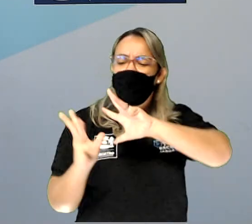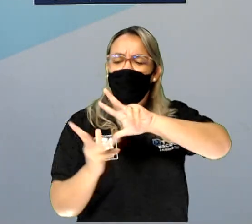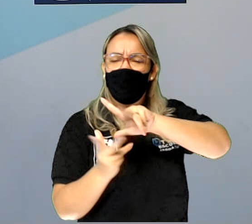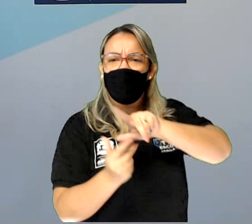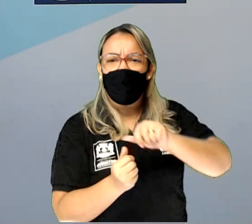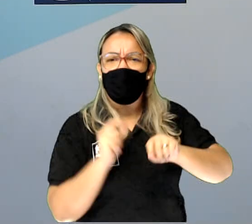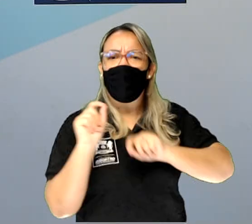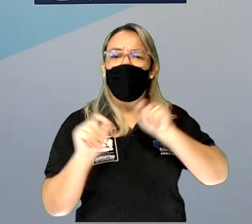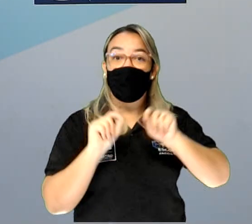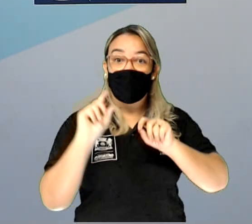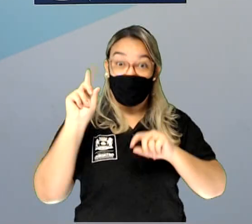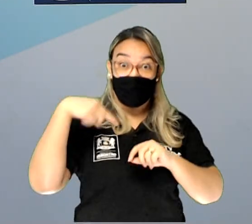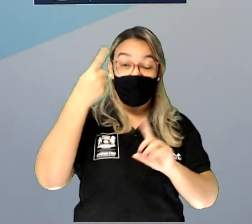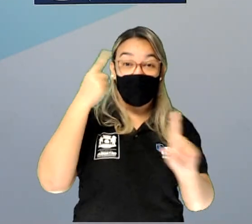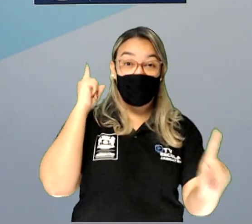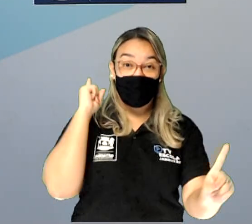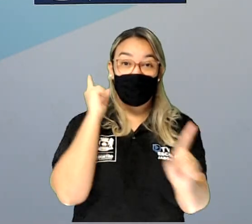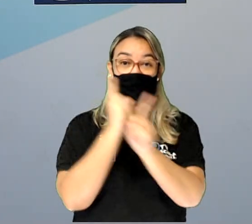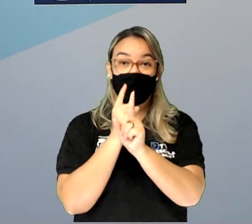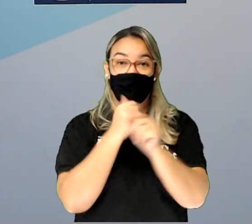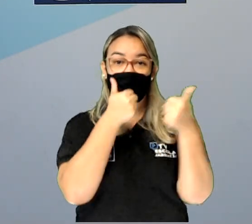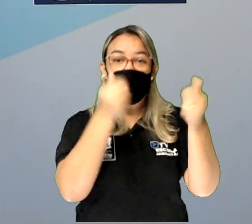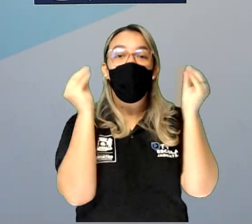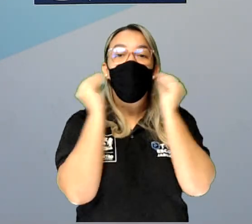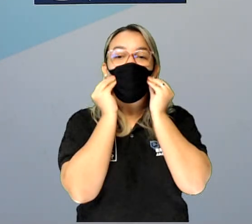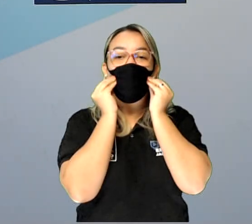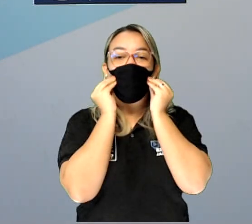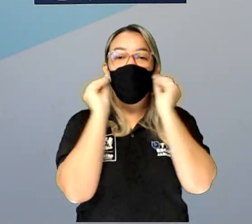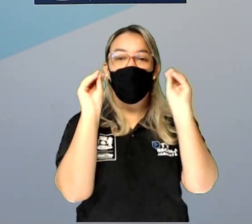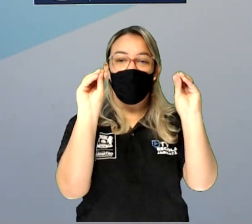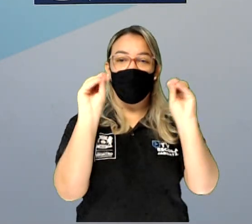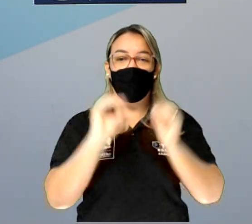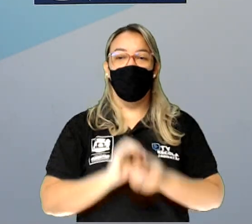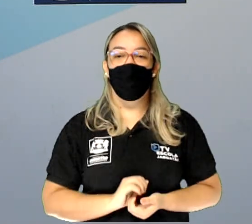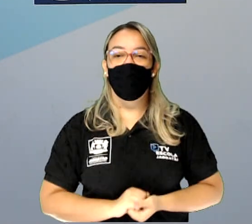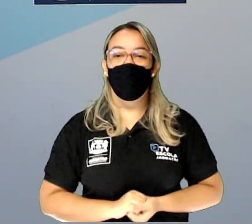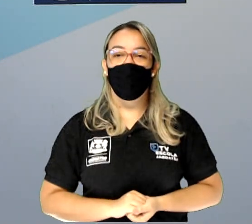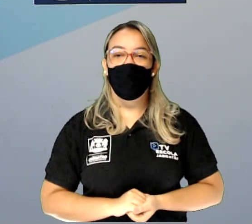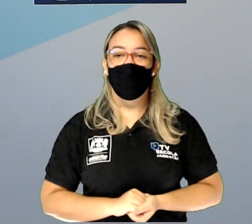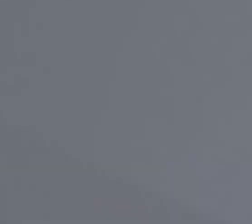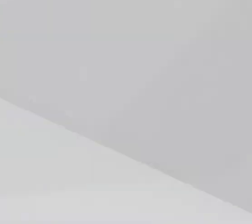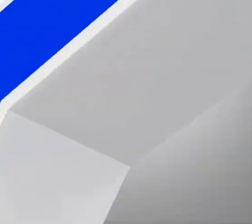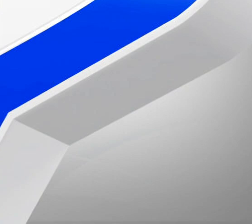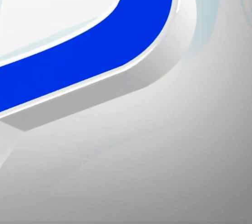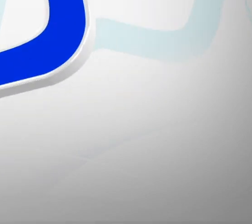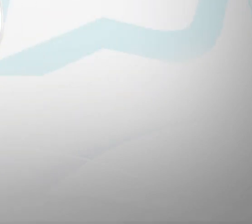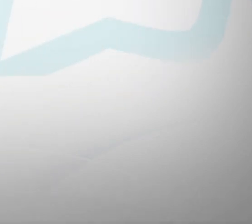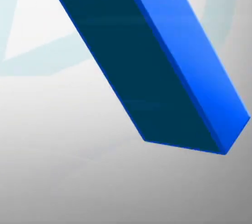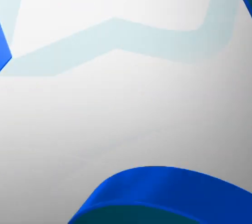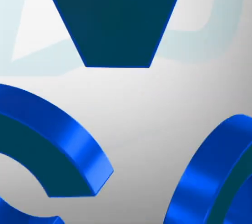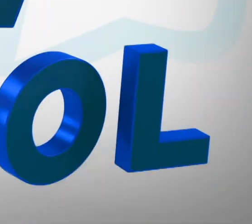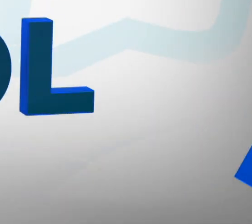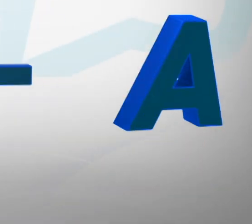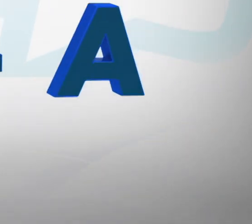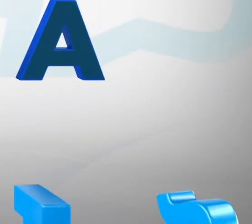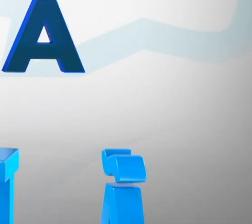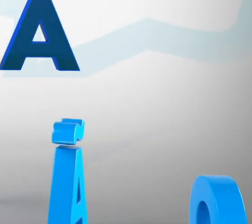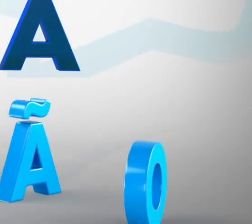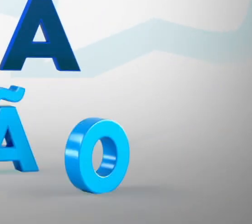nós vamos nos encontrar na próxima aula. Espero vocês!